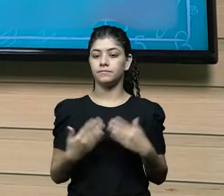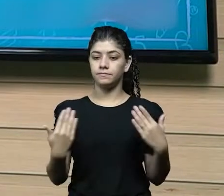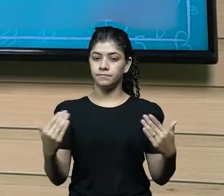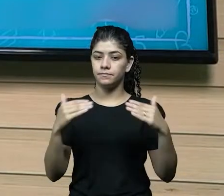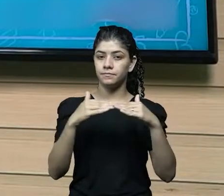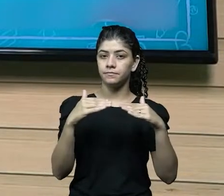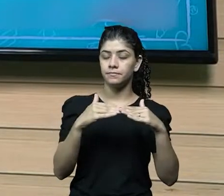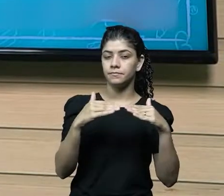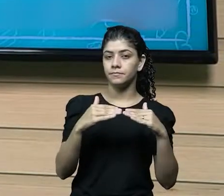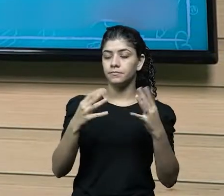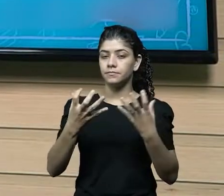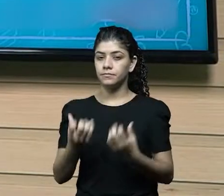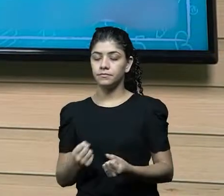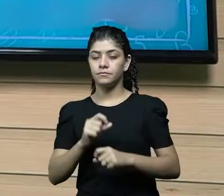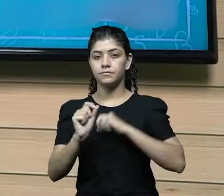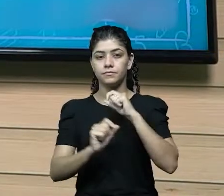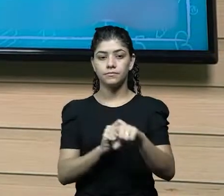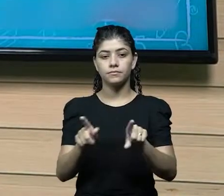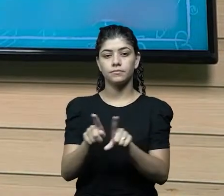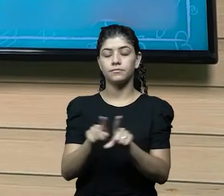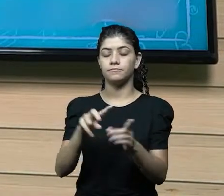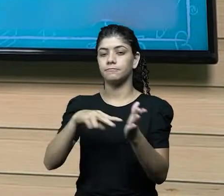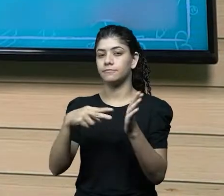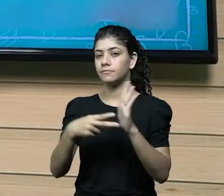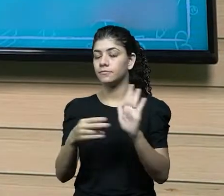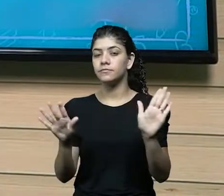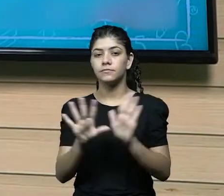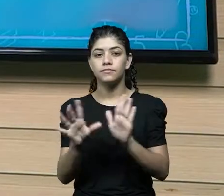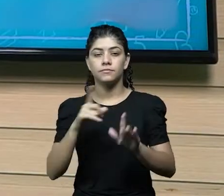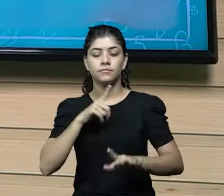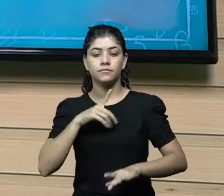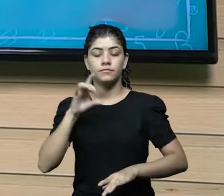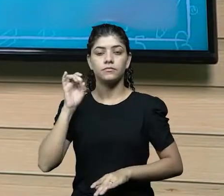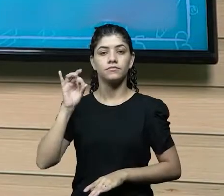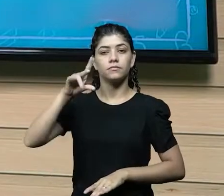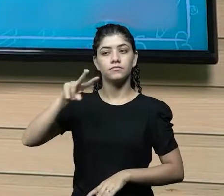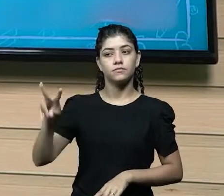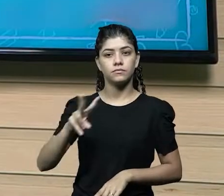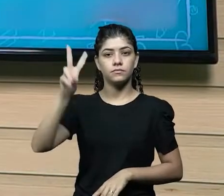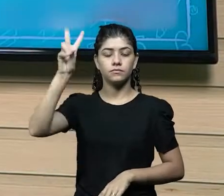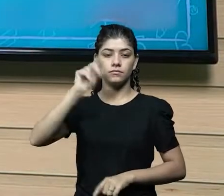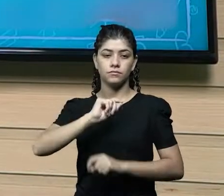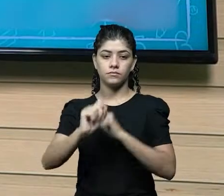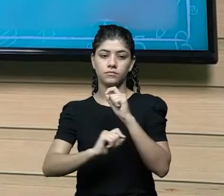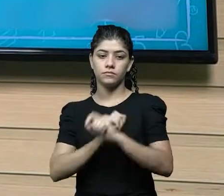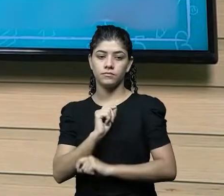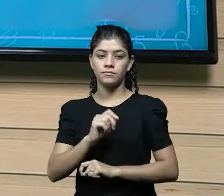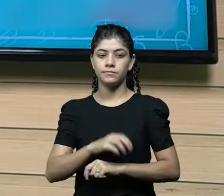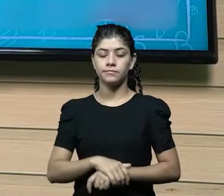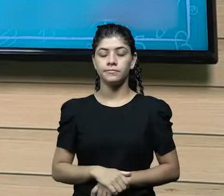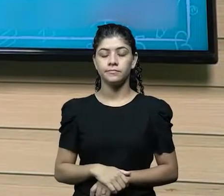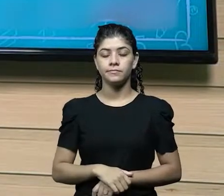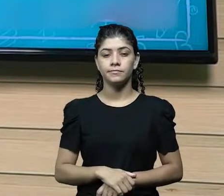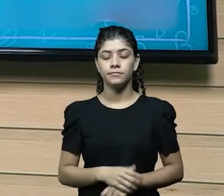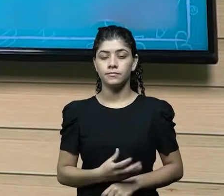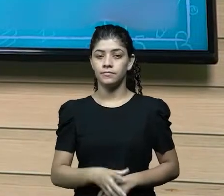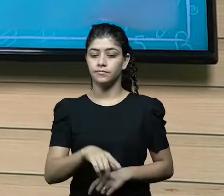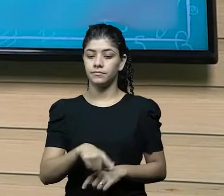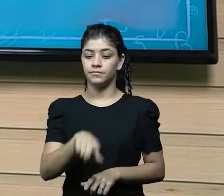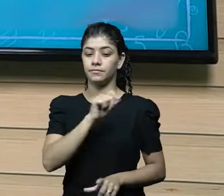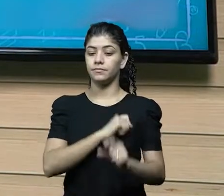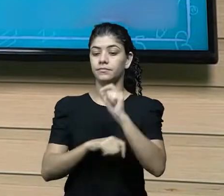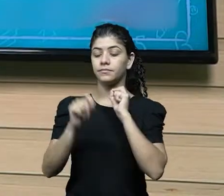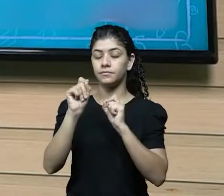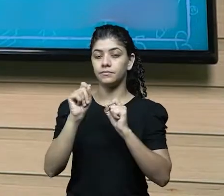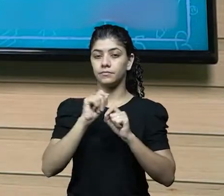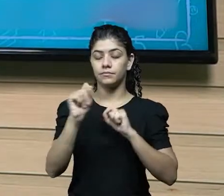obviamente. Entretanto, não significa que apenas aquele valor que será tomado